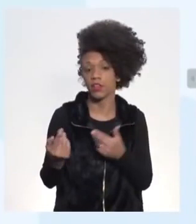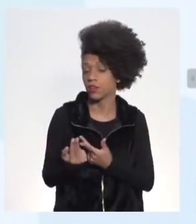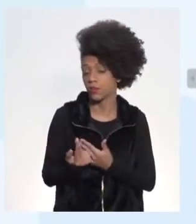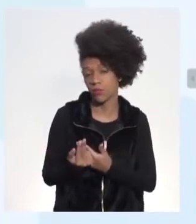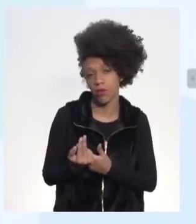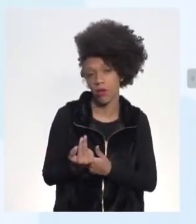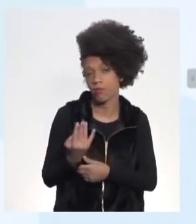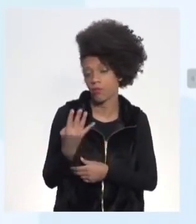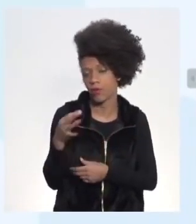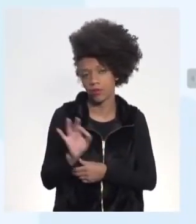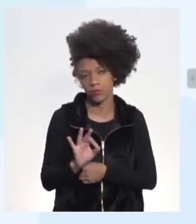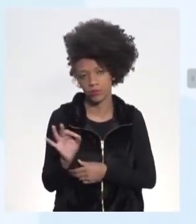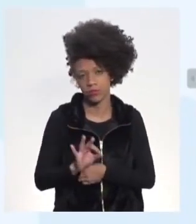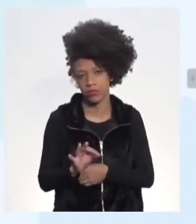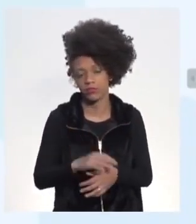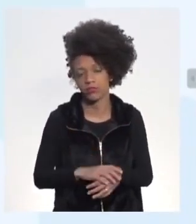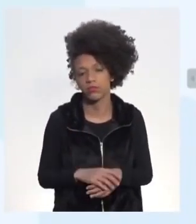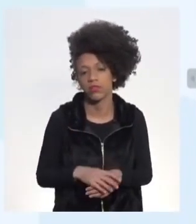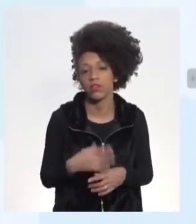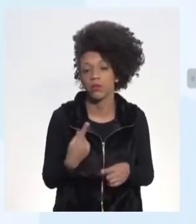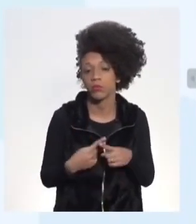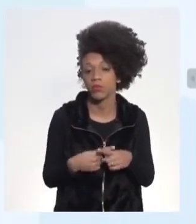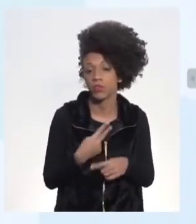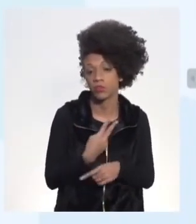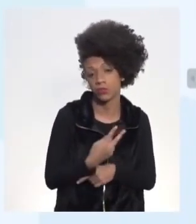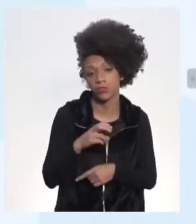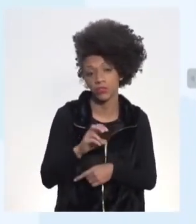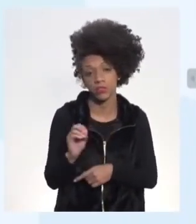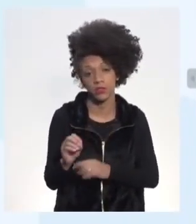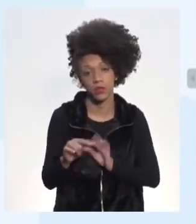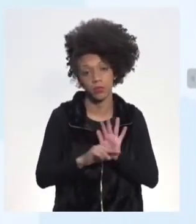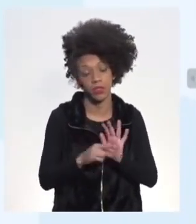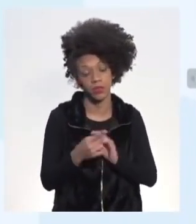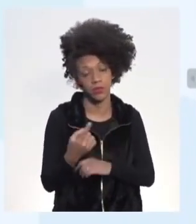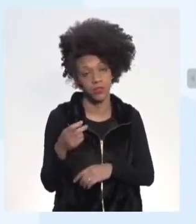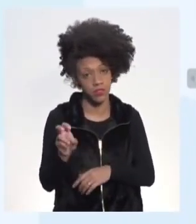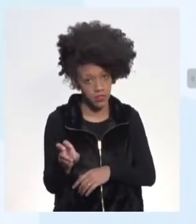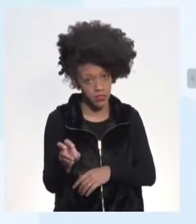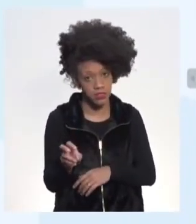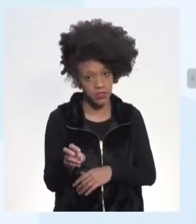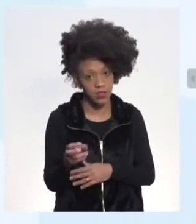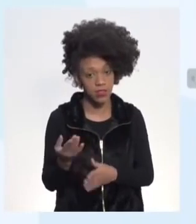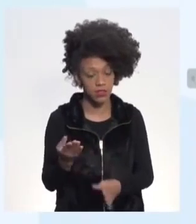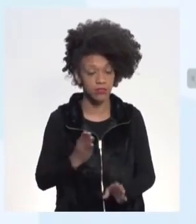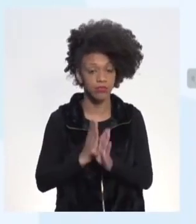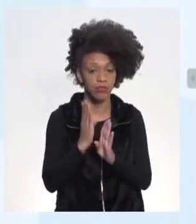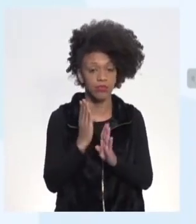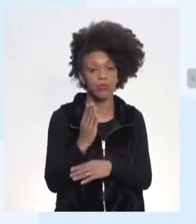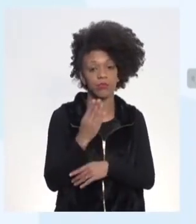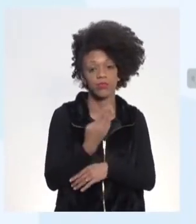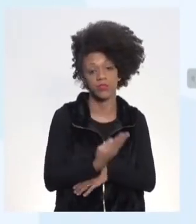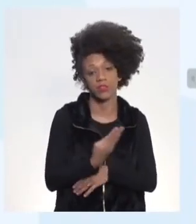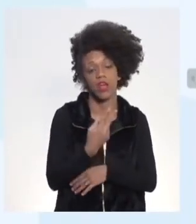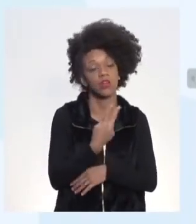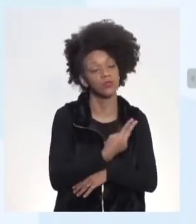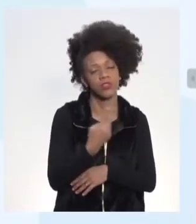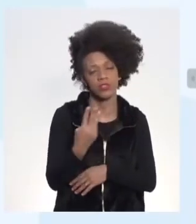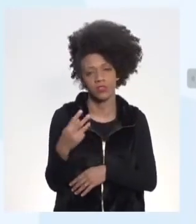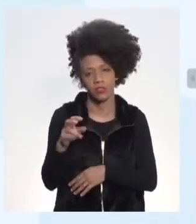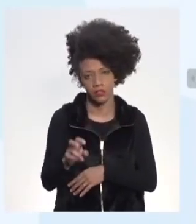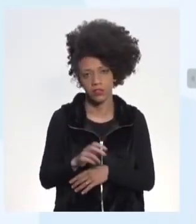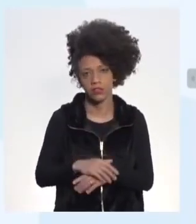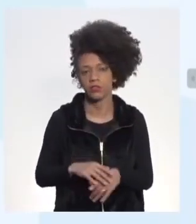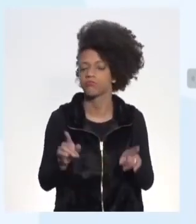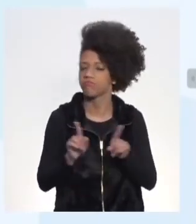4%. Exatamente, até porque 250 menos 15, a gente chega no 235.